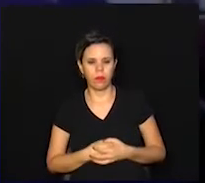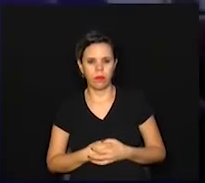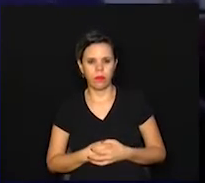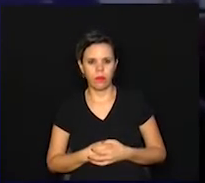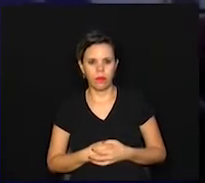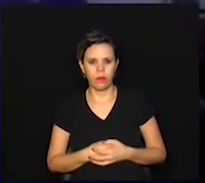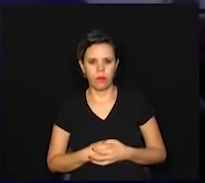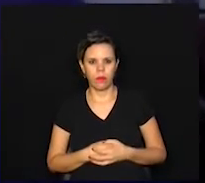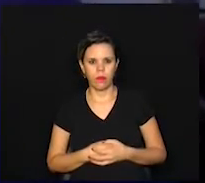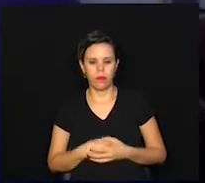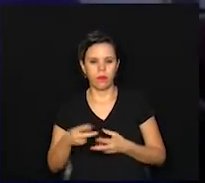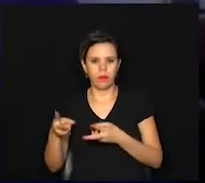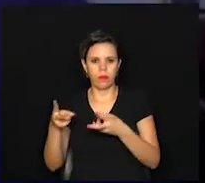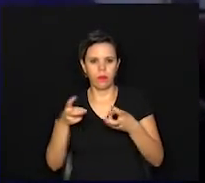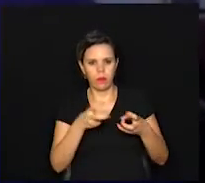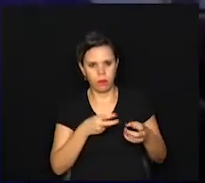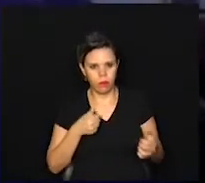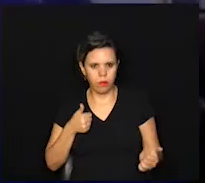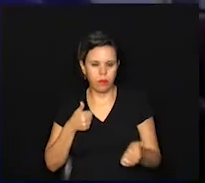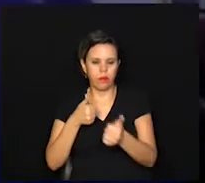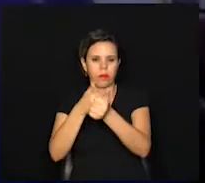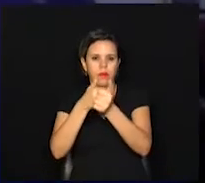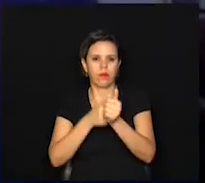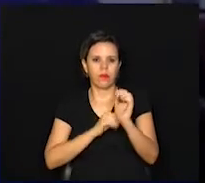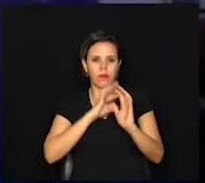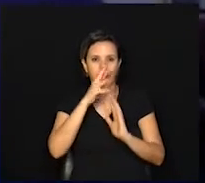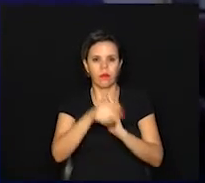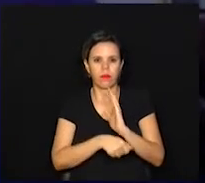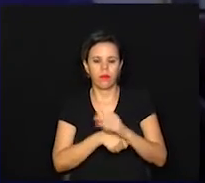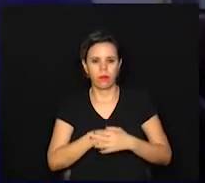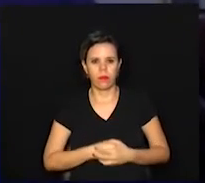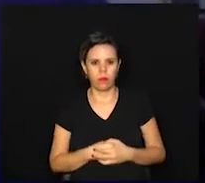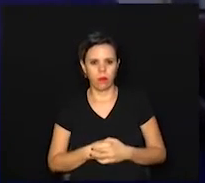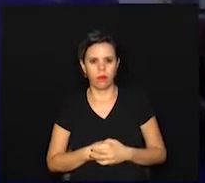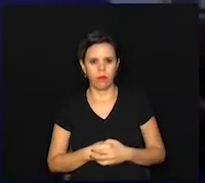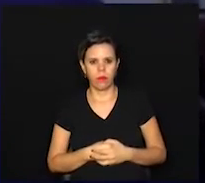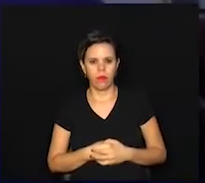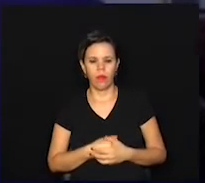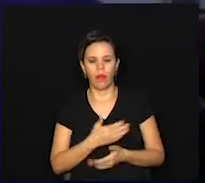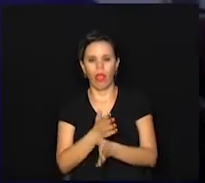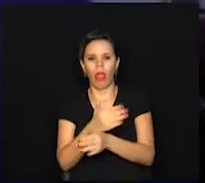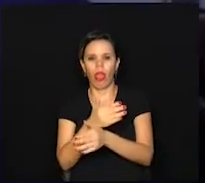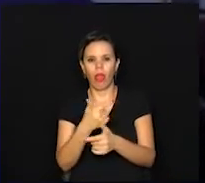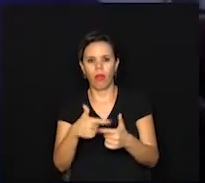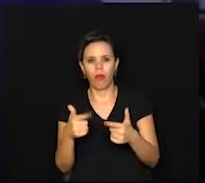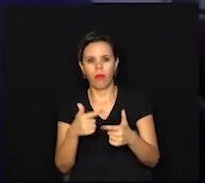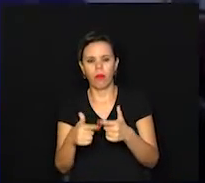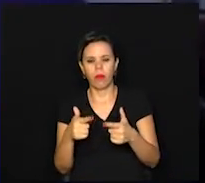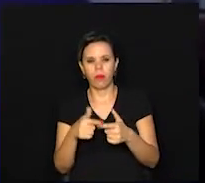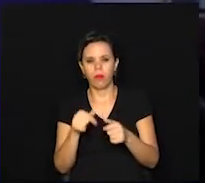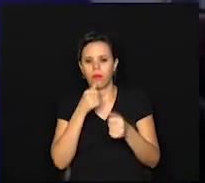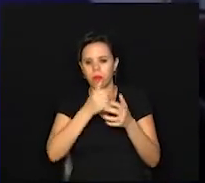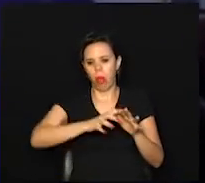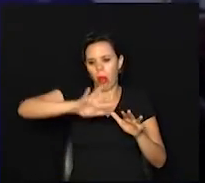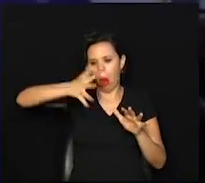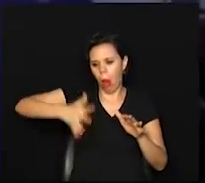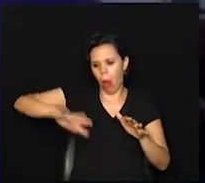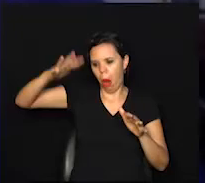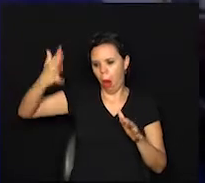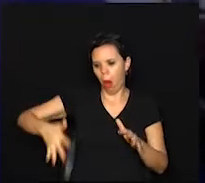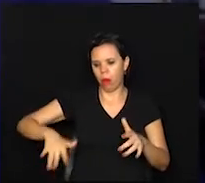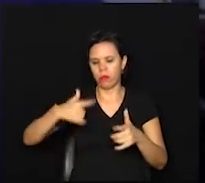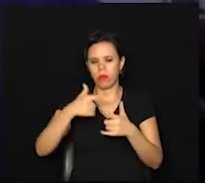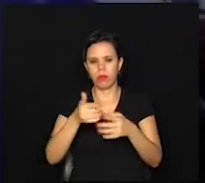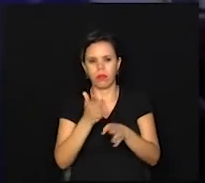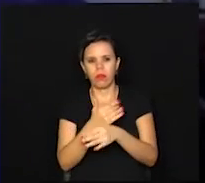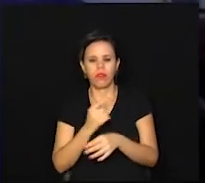está percebendo aí, para quem acompanha uma questão ambiental, né, o descontrole dos oceanos, da questão da água, né, da